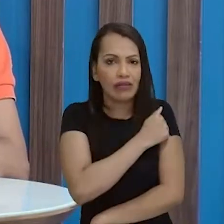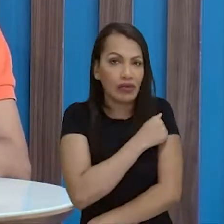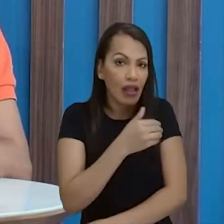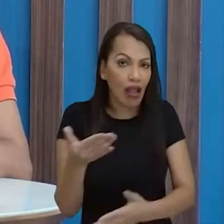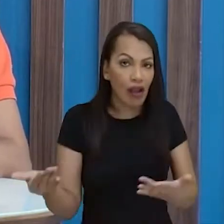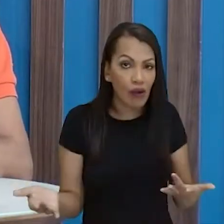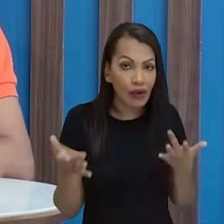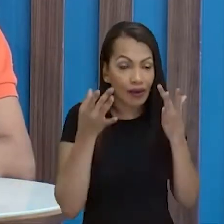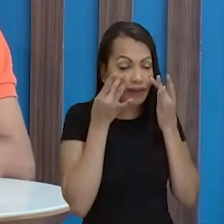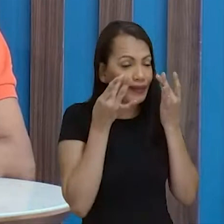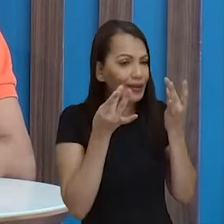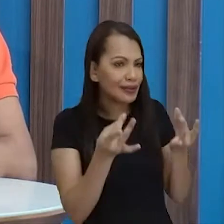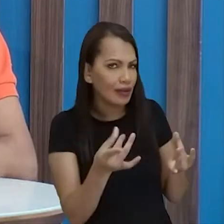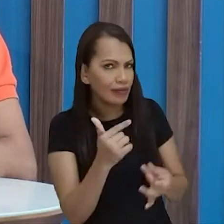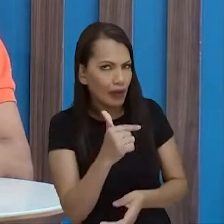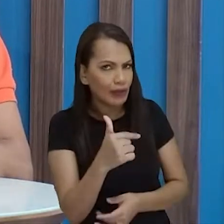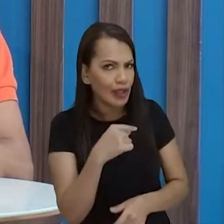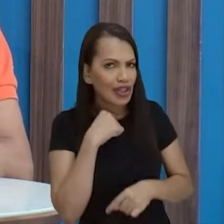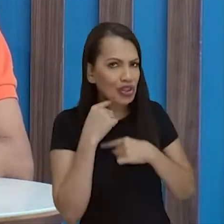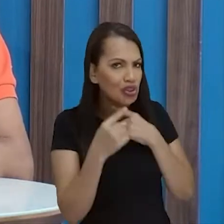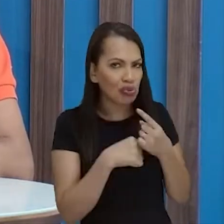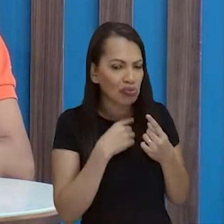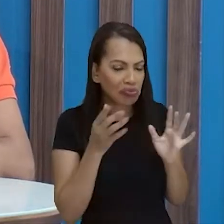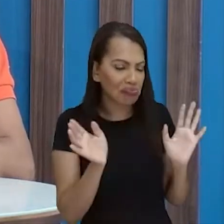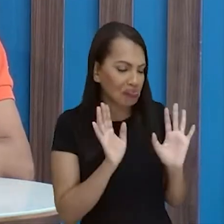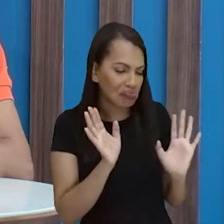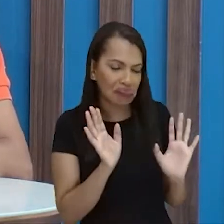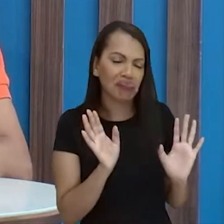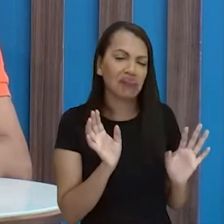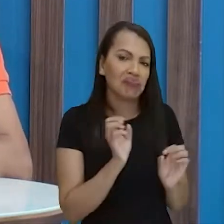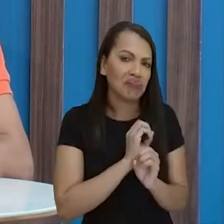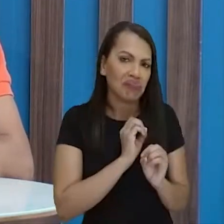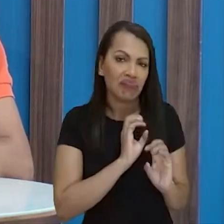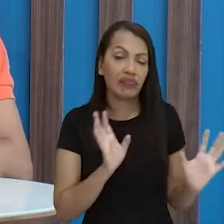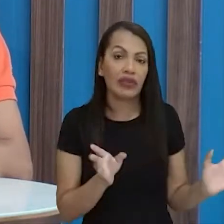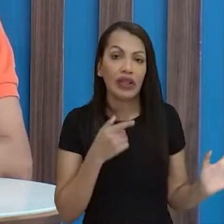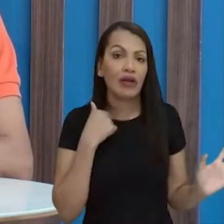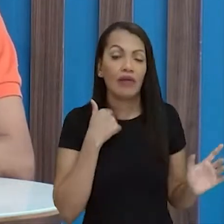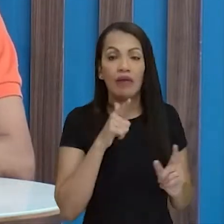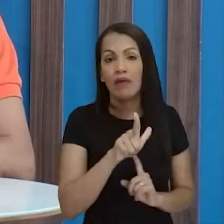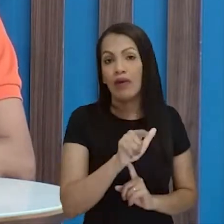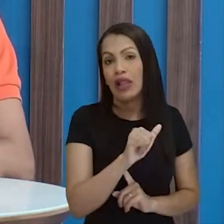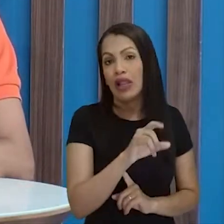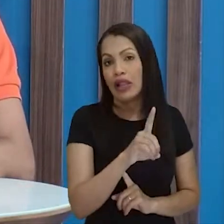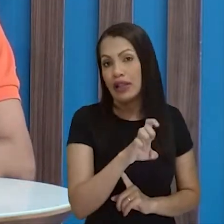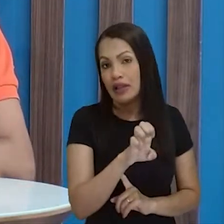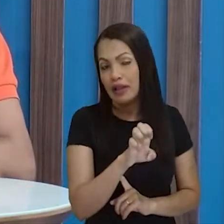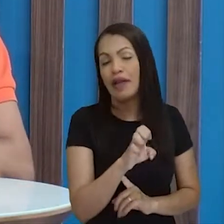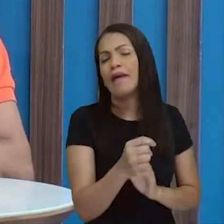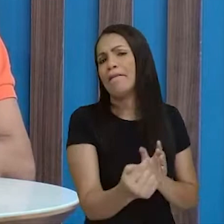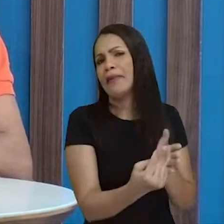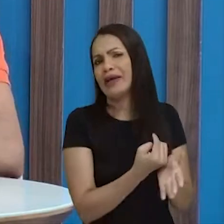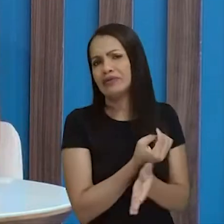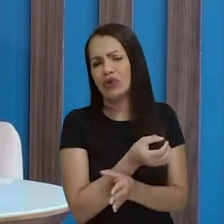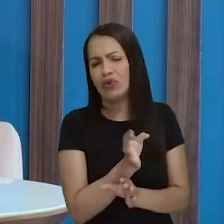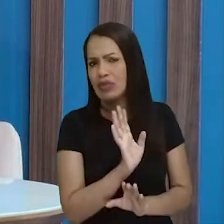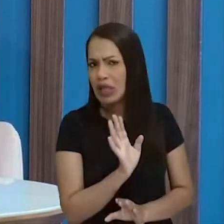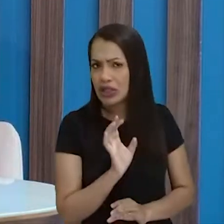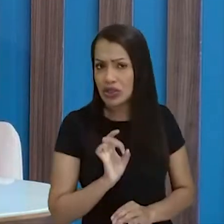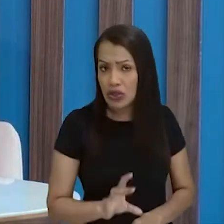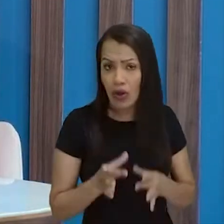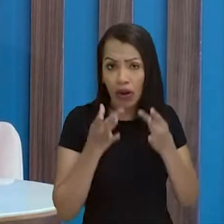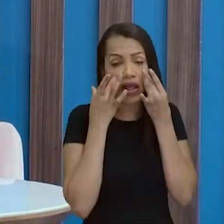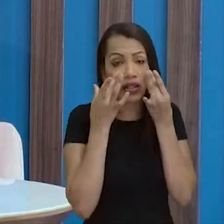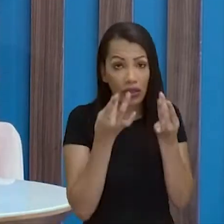atenção na aula. Não tiveram nenhuma dúvida em relação à notícia, o lead, não perguntaram nada. Estão só prestando